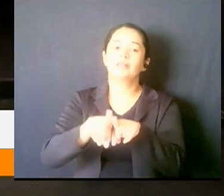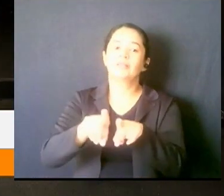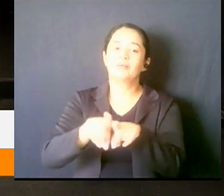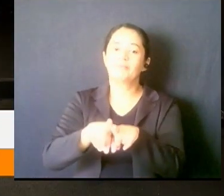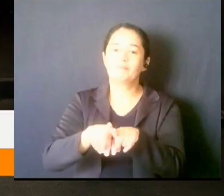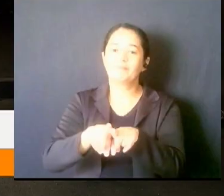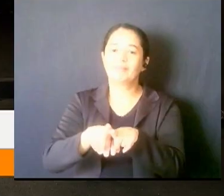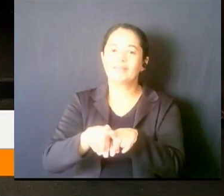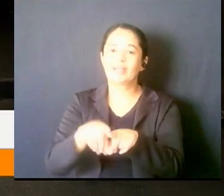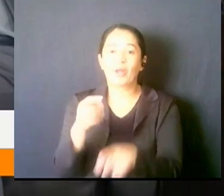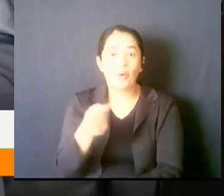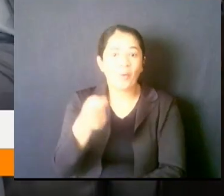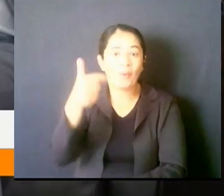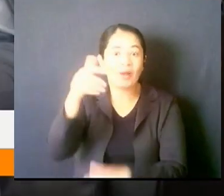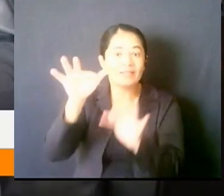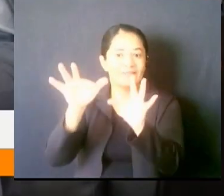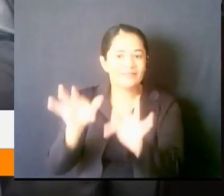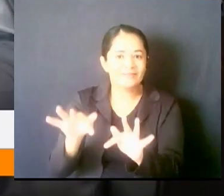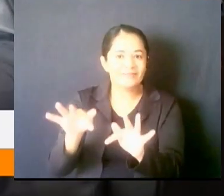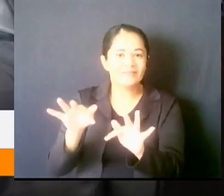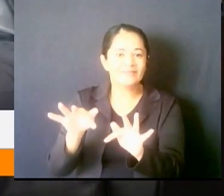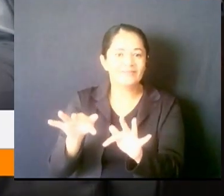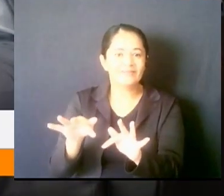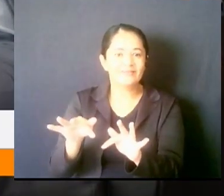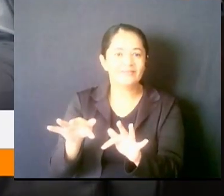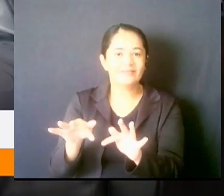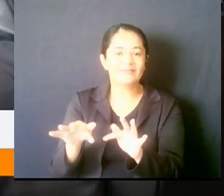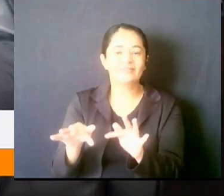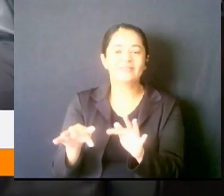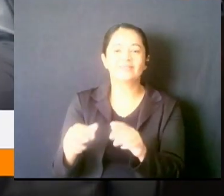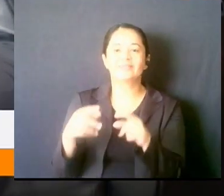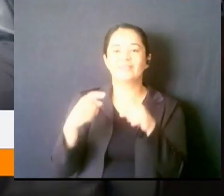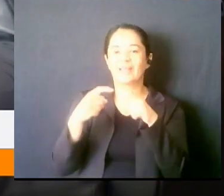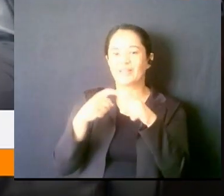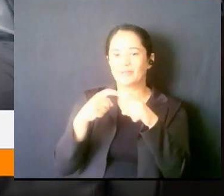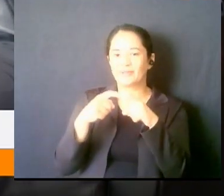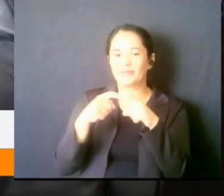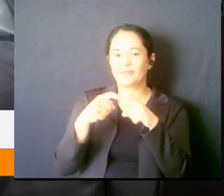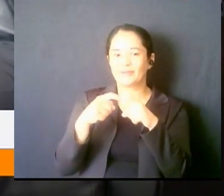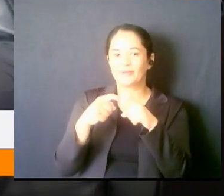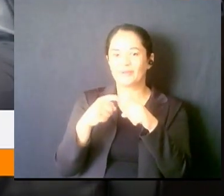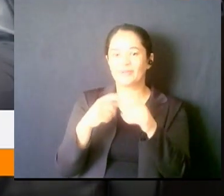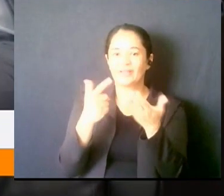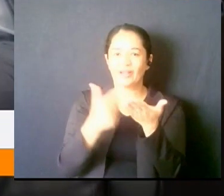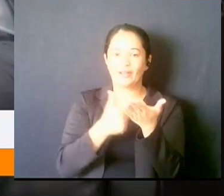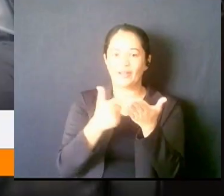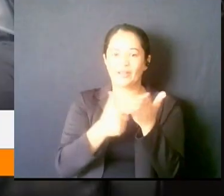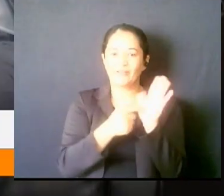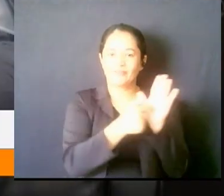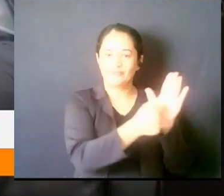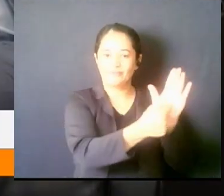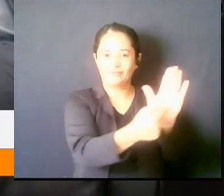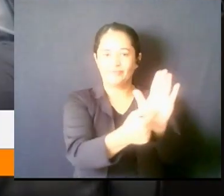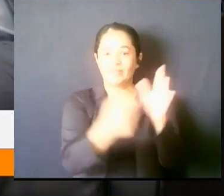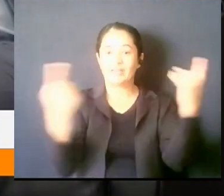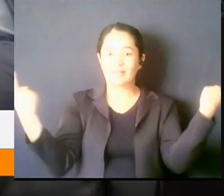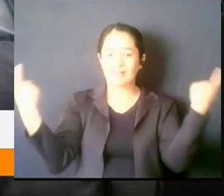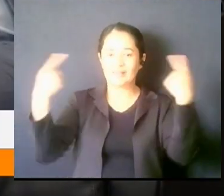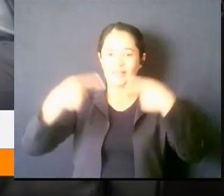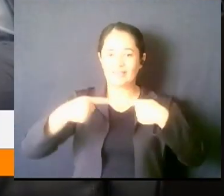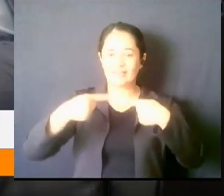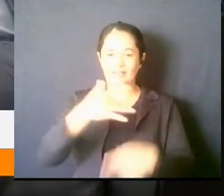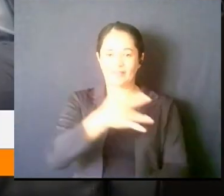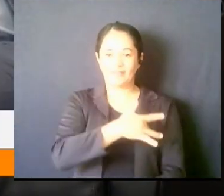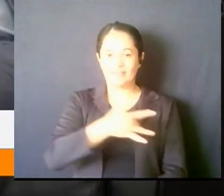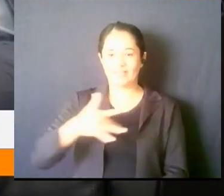nosso programa, tem um livro, né, e que gostaria de repassar Desafios Atuais para a Saúde e Bem-Estar dos Adolescentes. Que